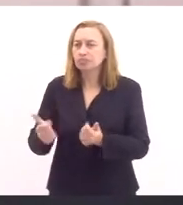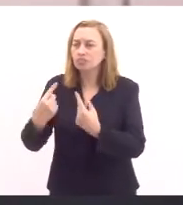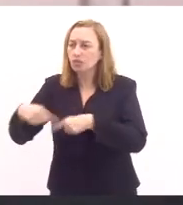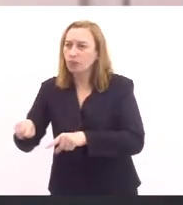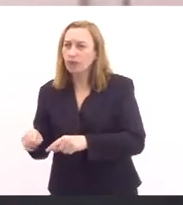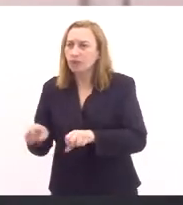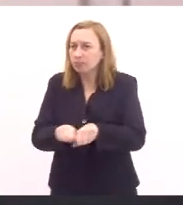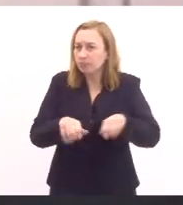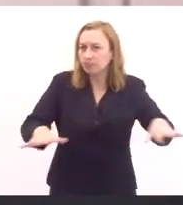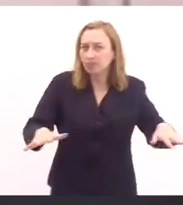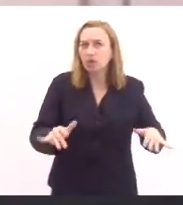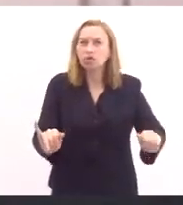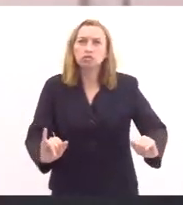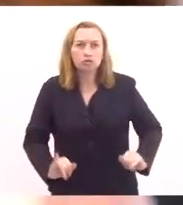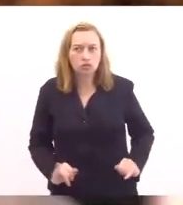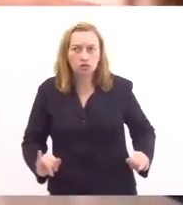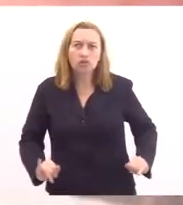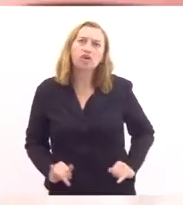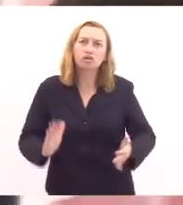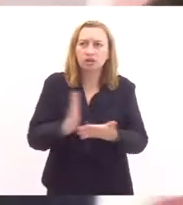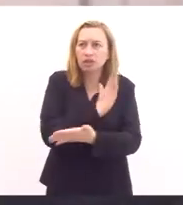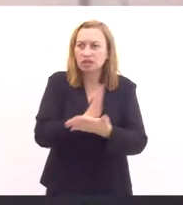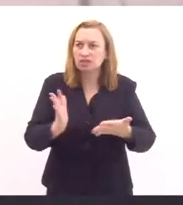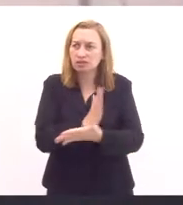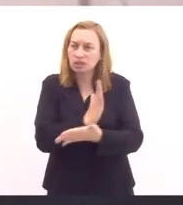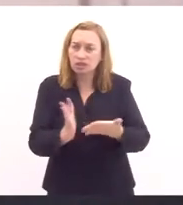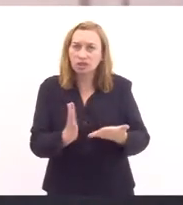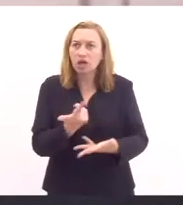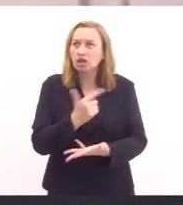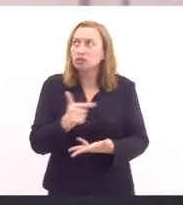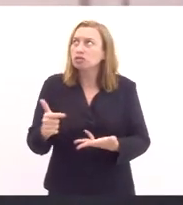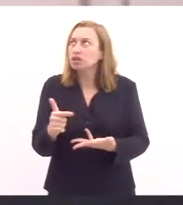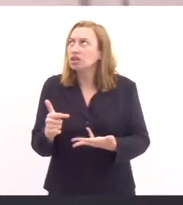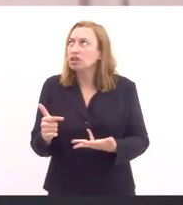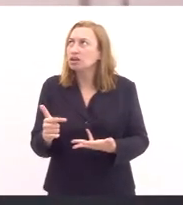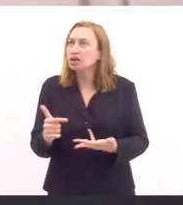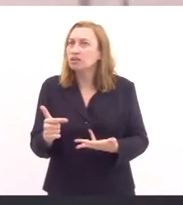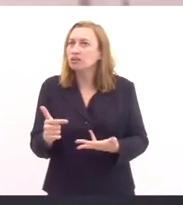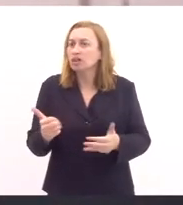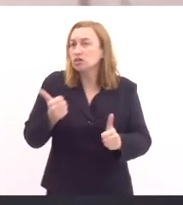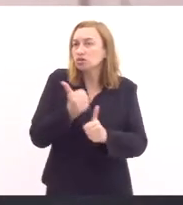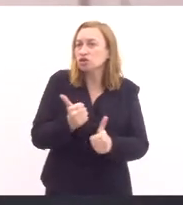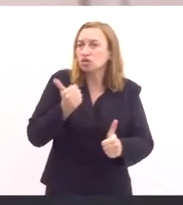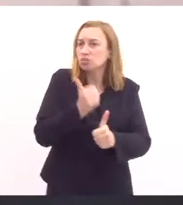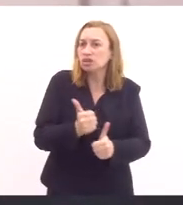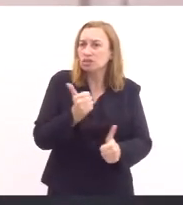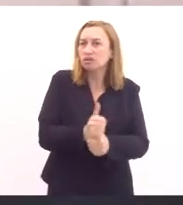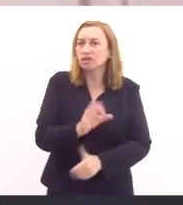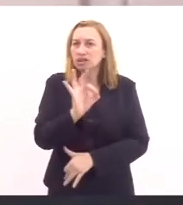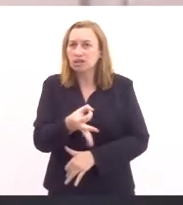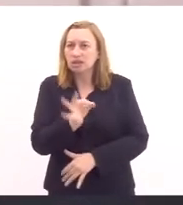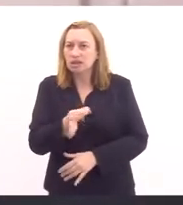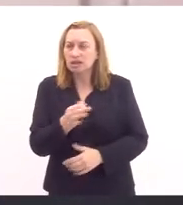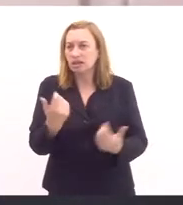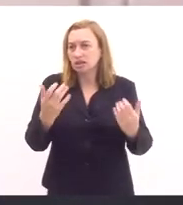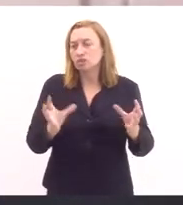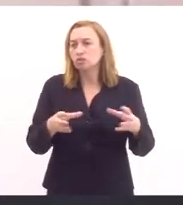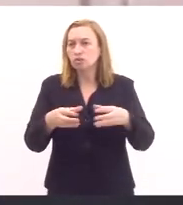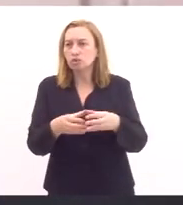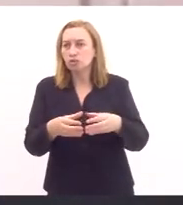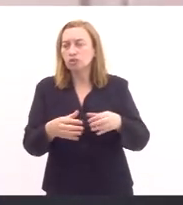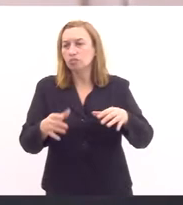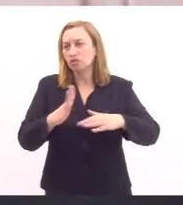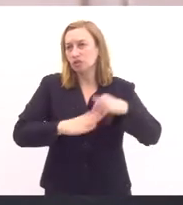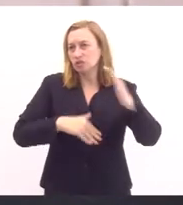covide sofreu imensamente muitas vezes não houve as reposições necessárias eu queria